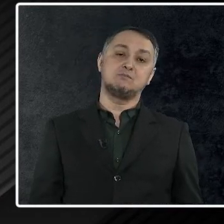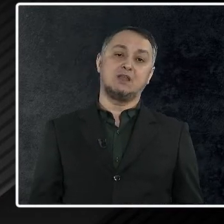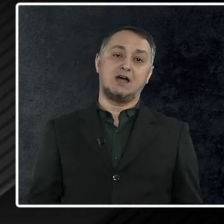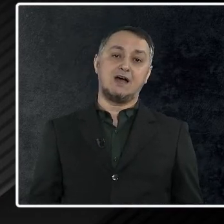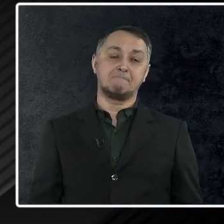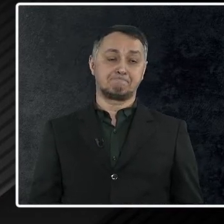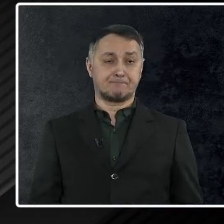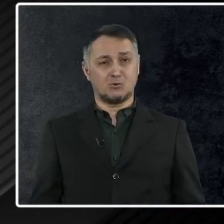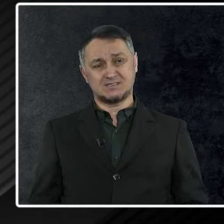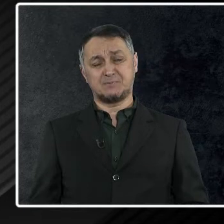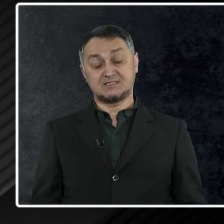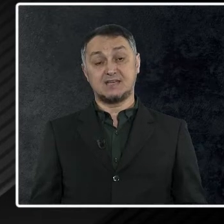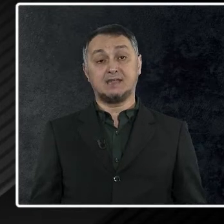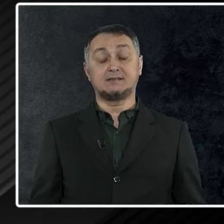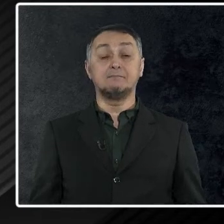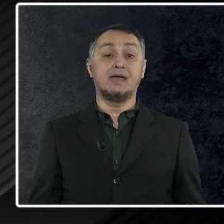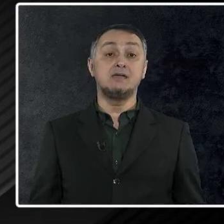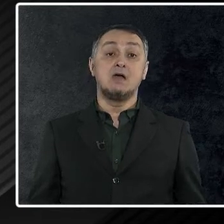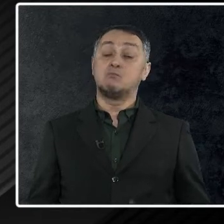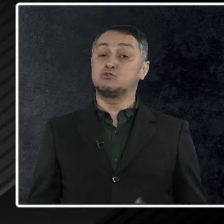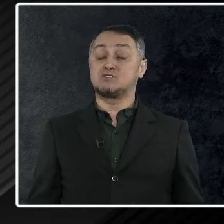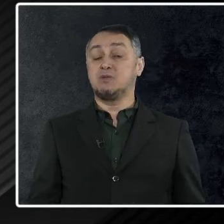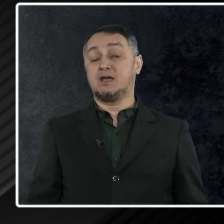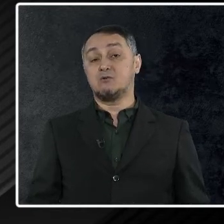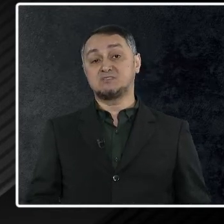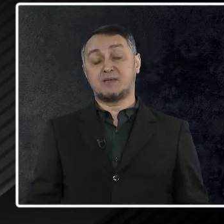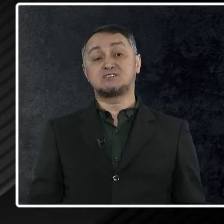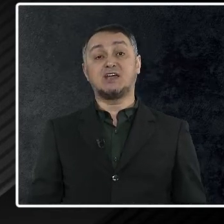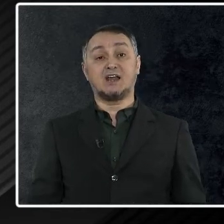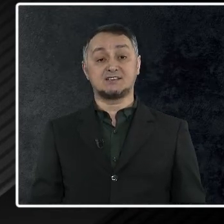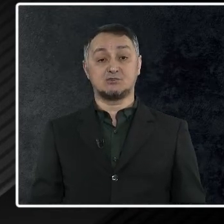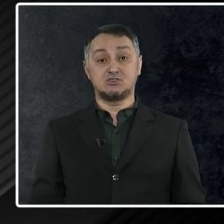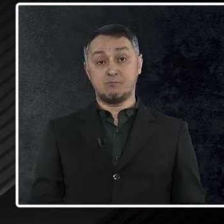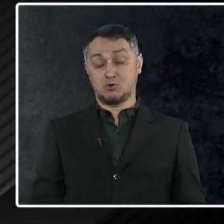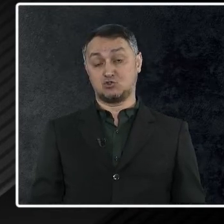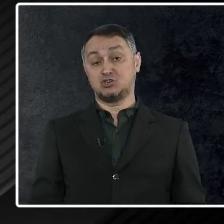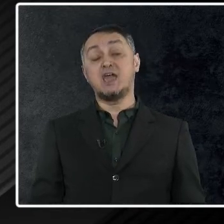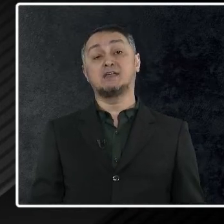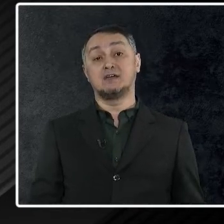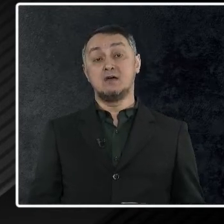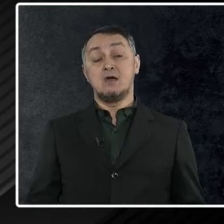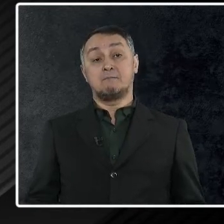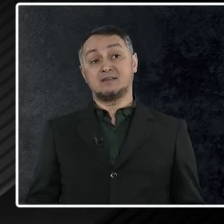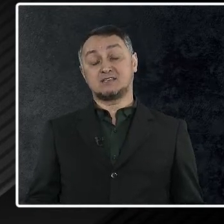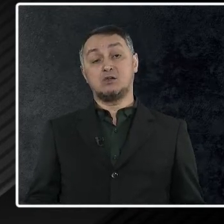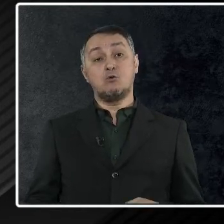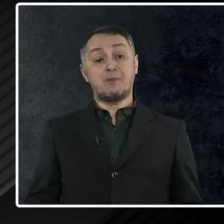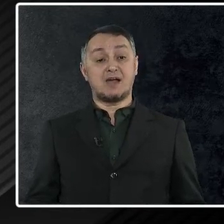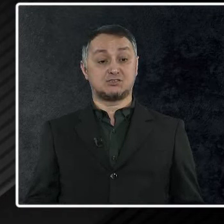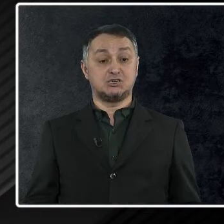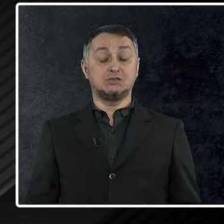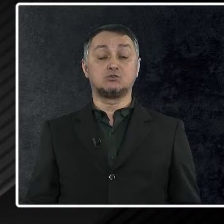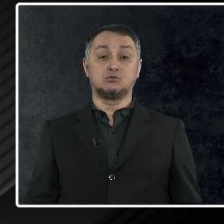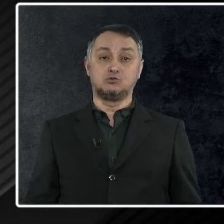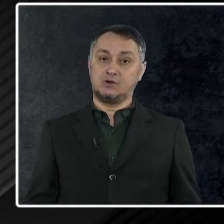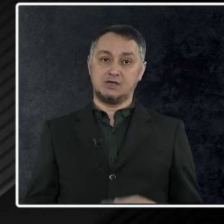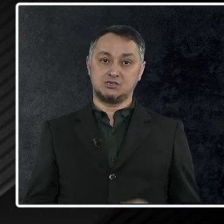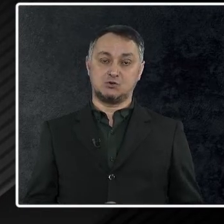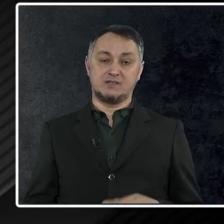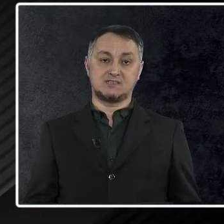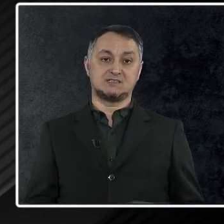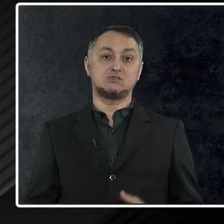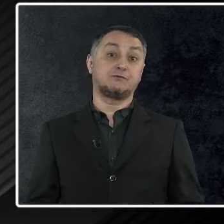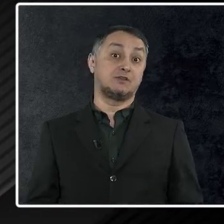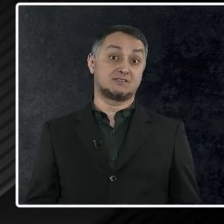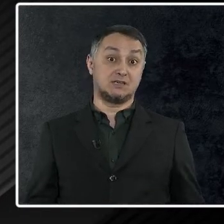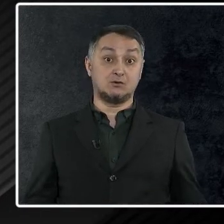muito similar, o SPCE também, muito similar a uma espécie de declaração de imposto de renda, mas que o partido, durante